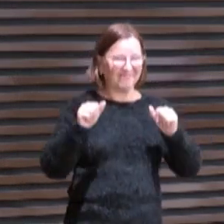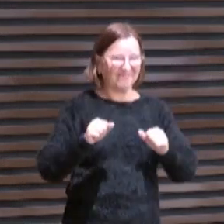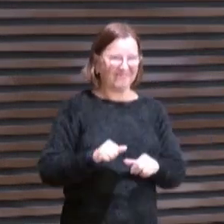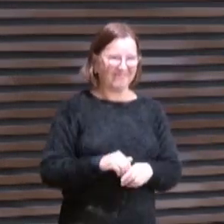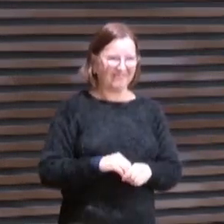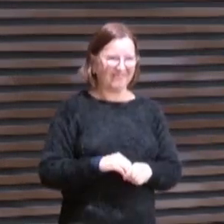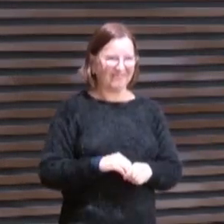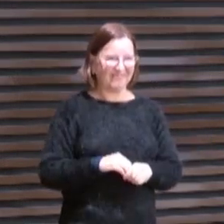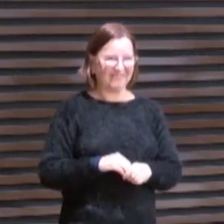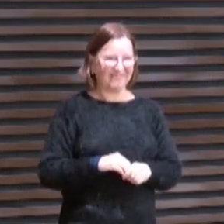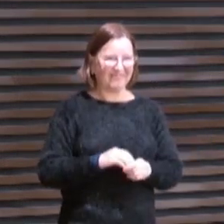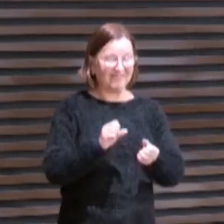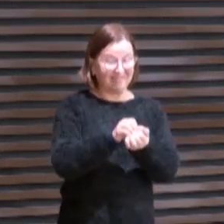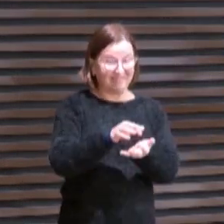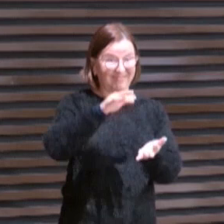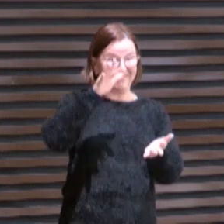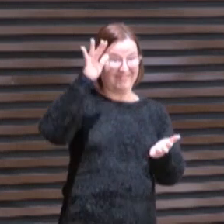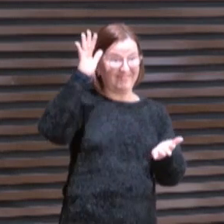que coisa mais preciosa.